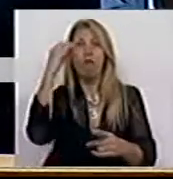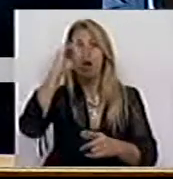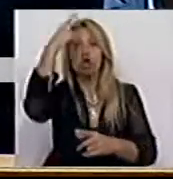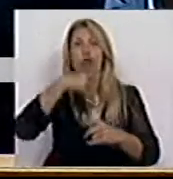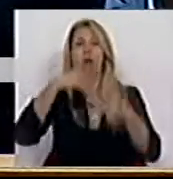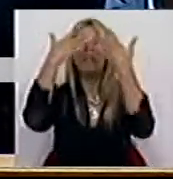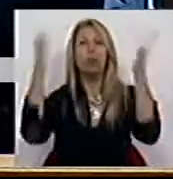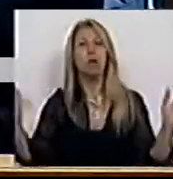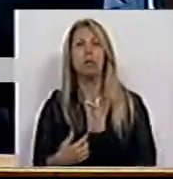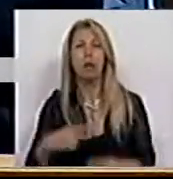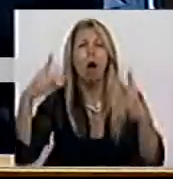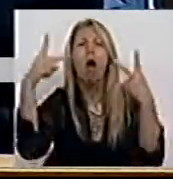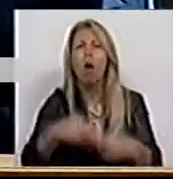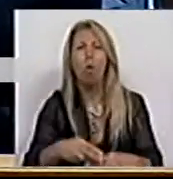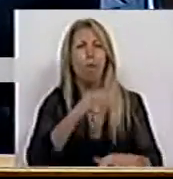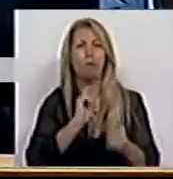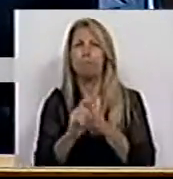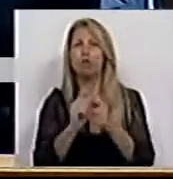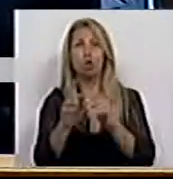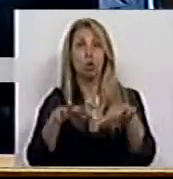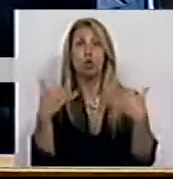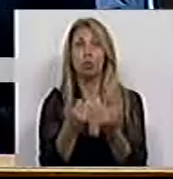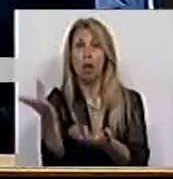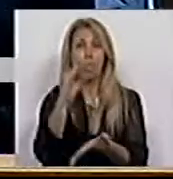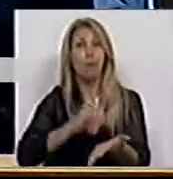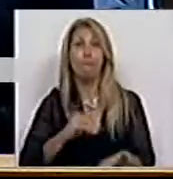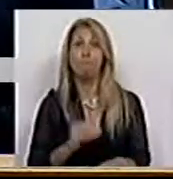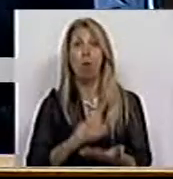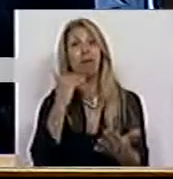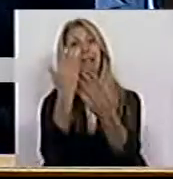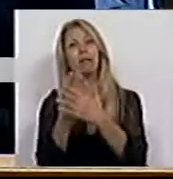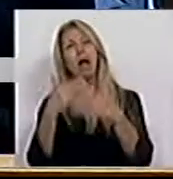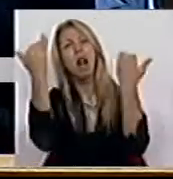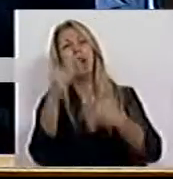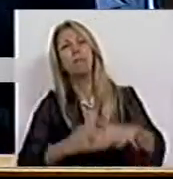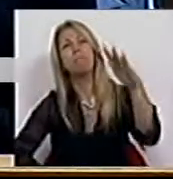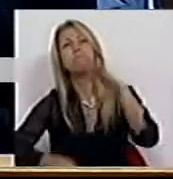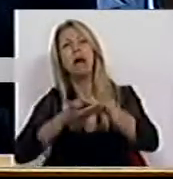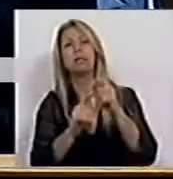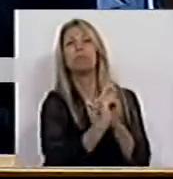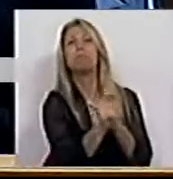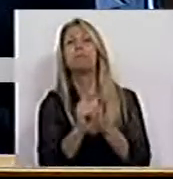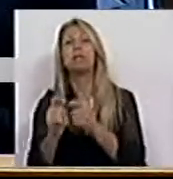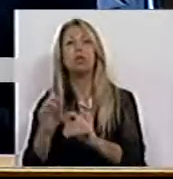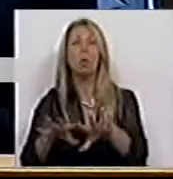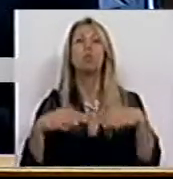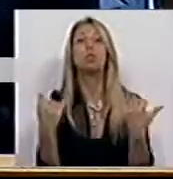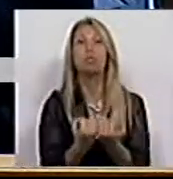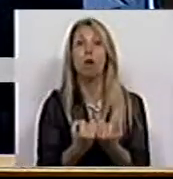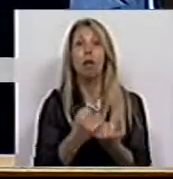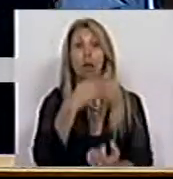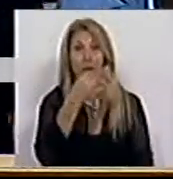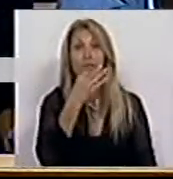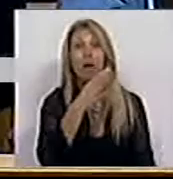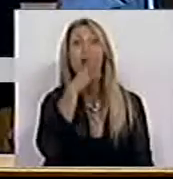corta nas prestações sociais dos mais pobres e cria o famigerado teto nas prestações sociais. Fala nas famílias,